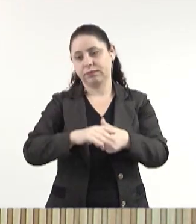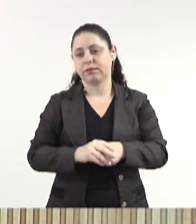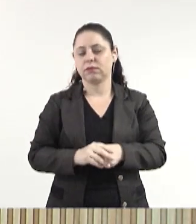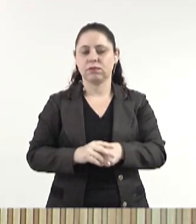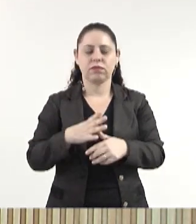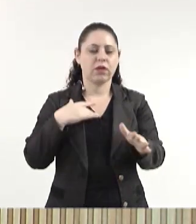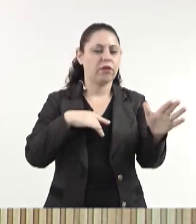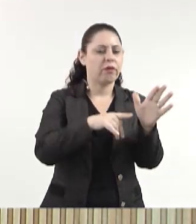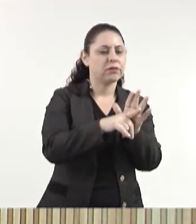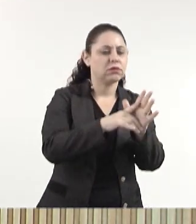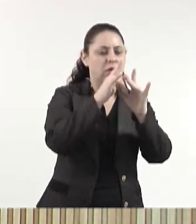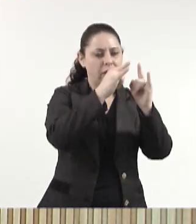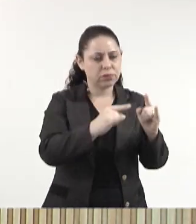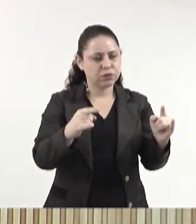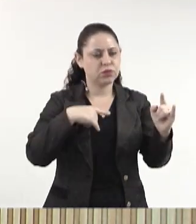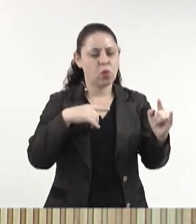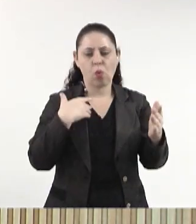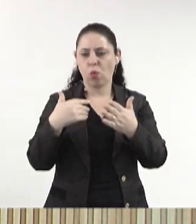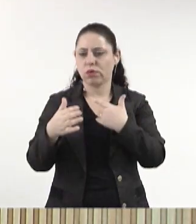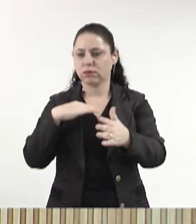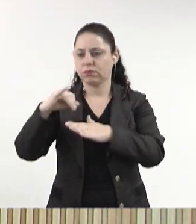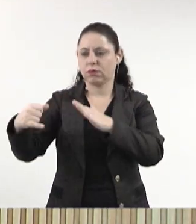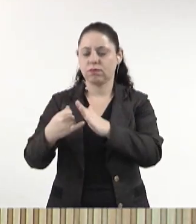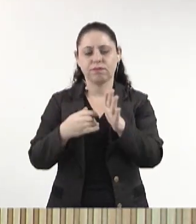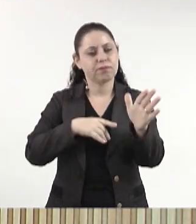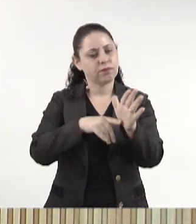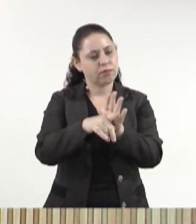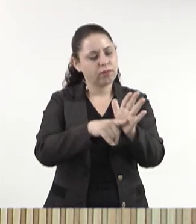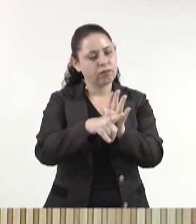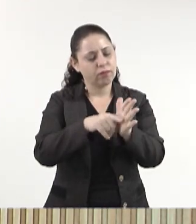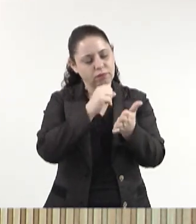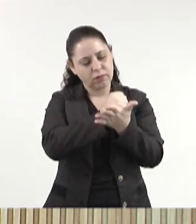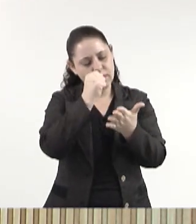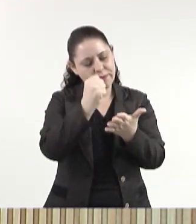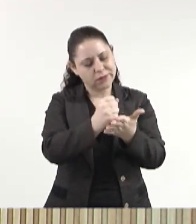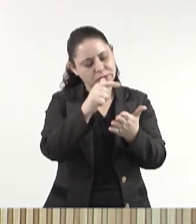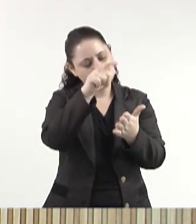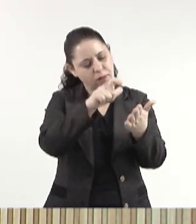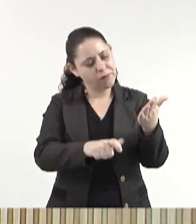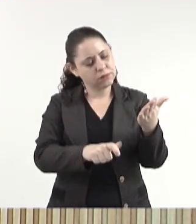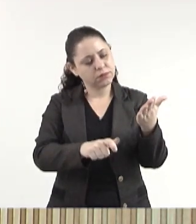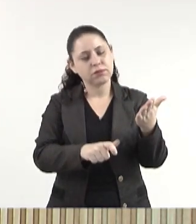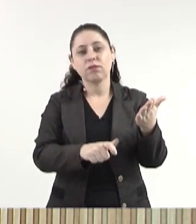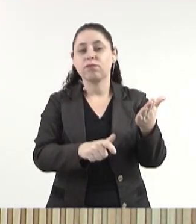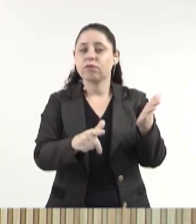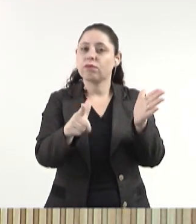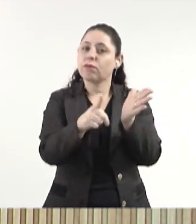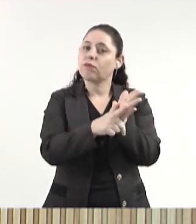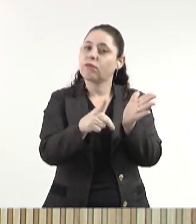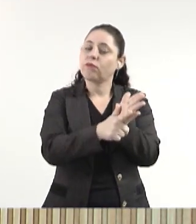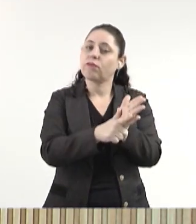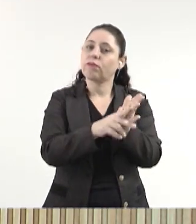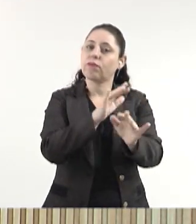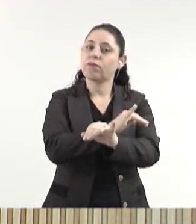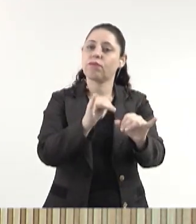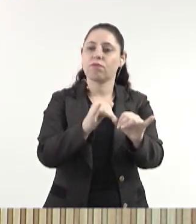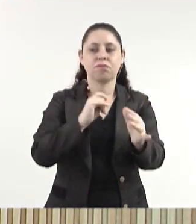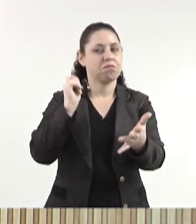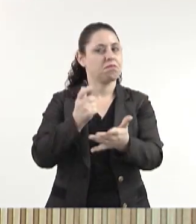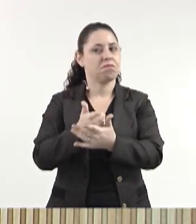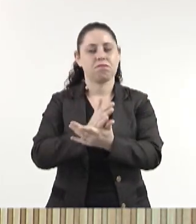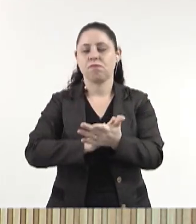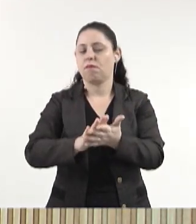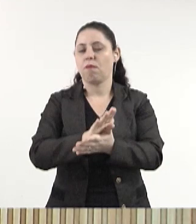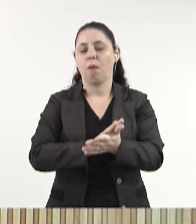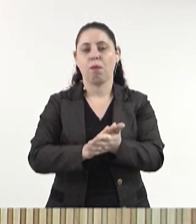assentamento para órgãos estaduais. Qualquer órgão estadual, então, pode fazer essa consulta a dados da Junta Comercial sem pagar